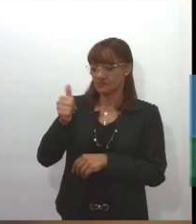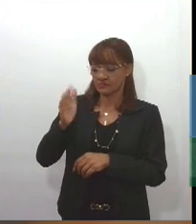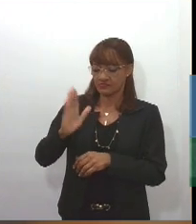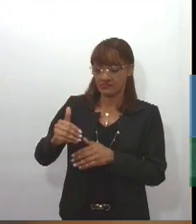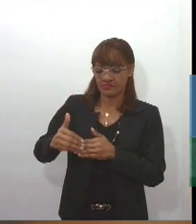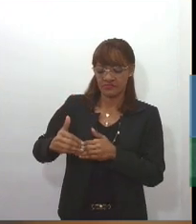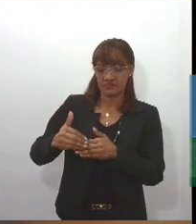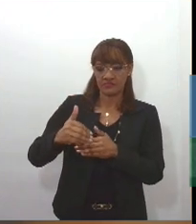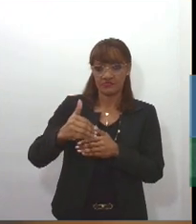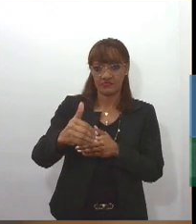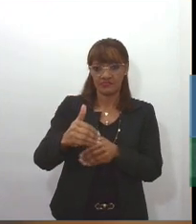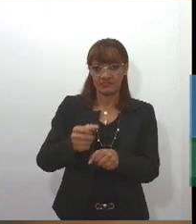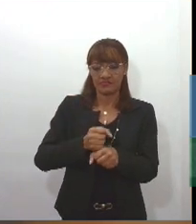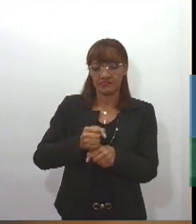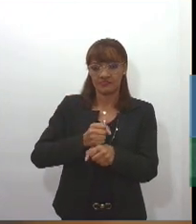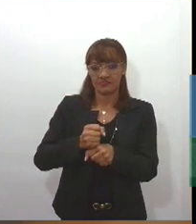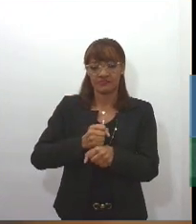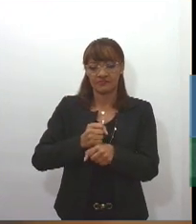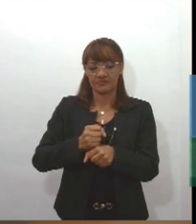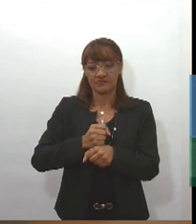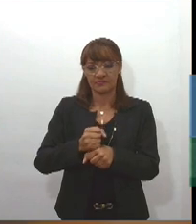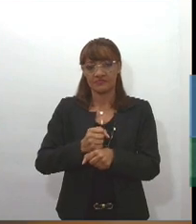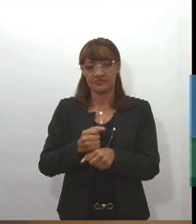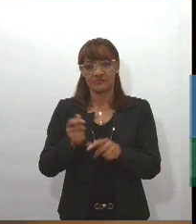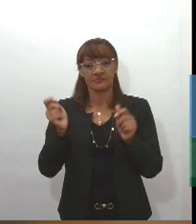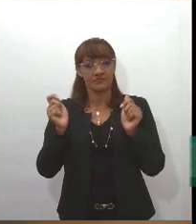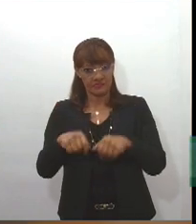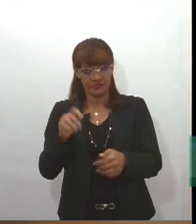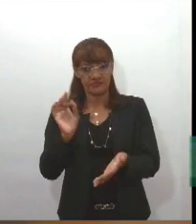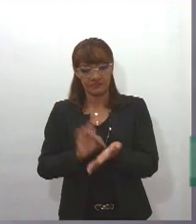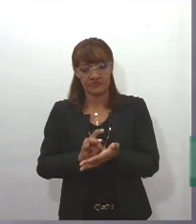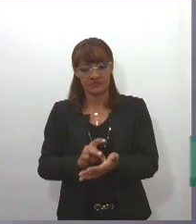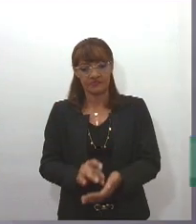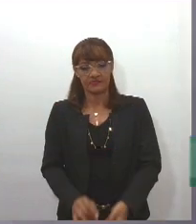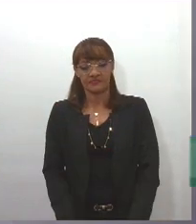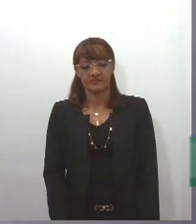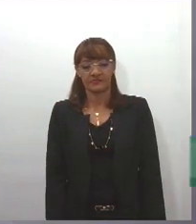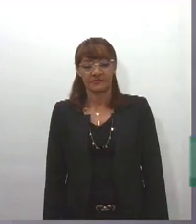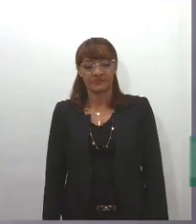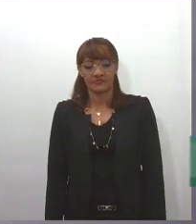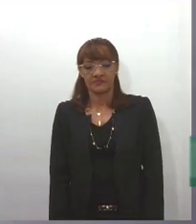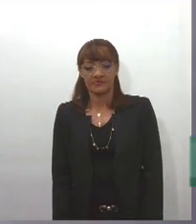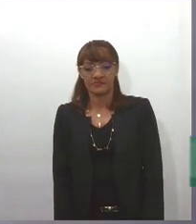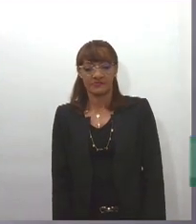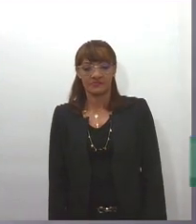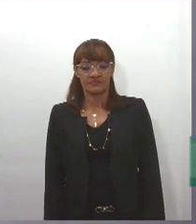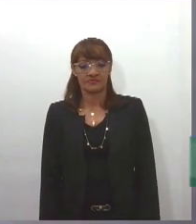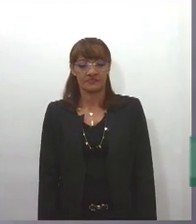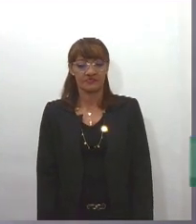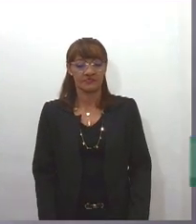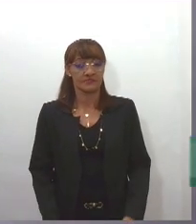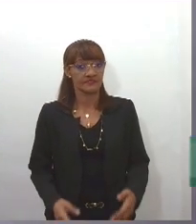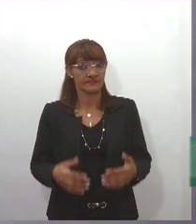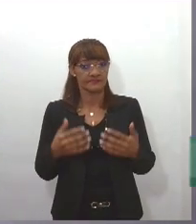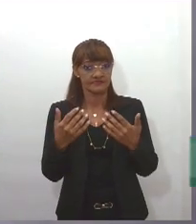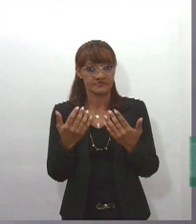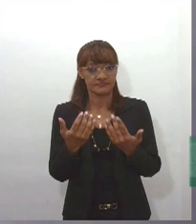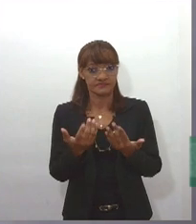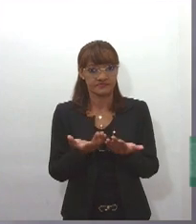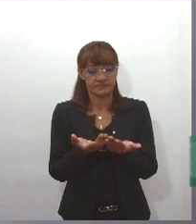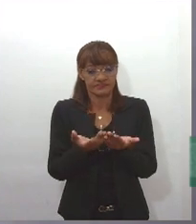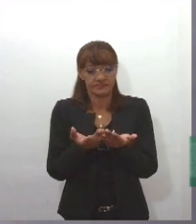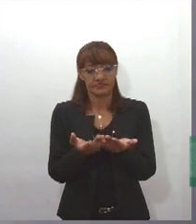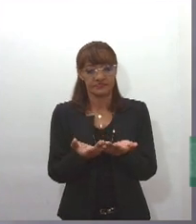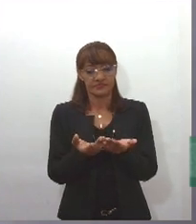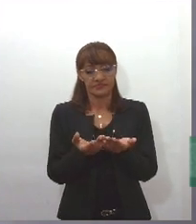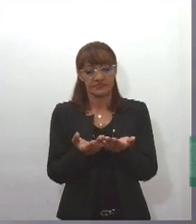décadas quando ele vai ser implementado de fato sim olha Eh Ou seja os alertas que estão ficando né é